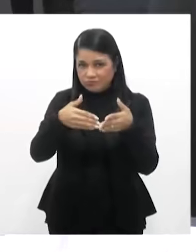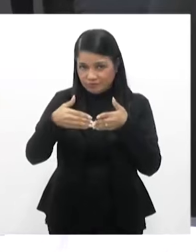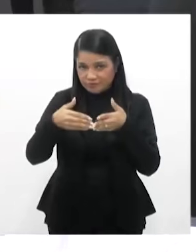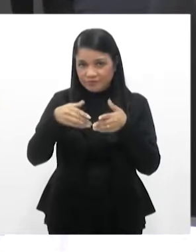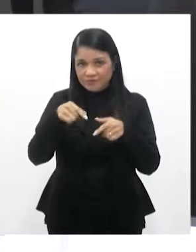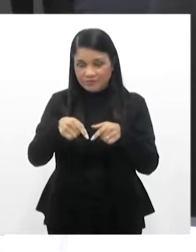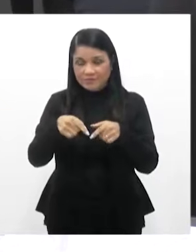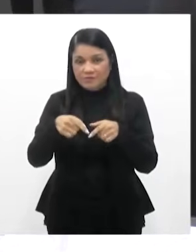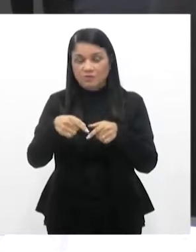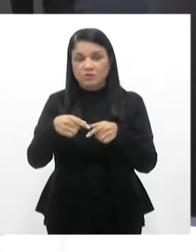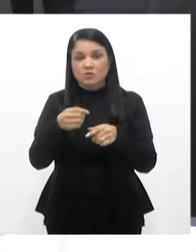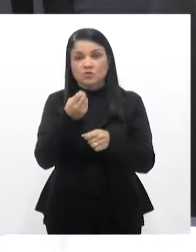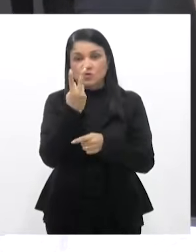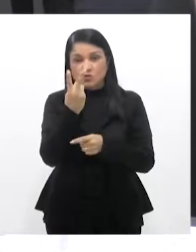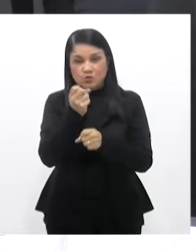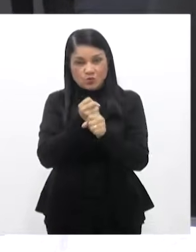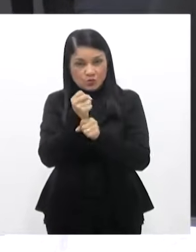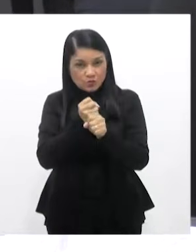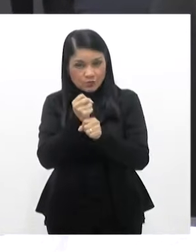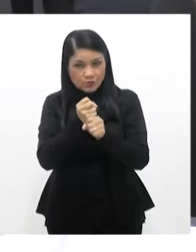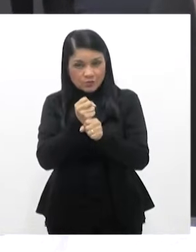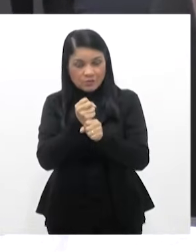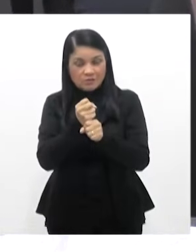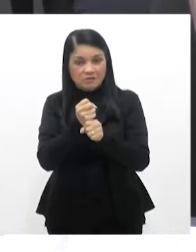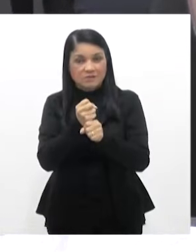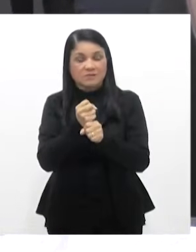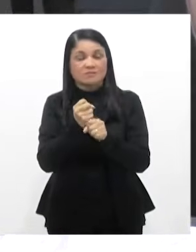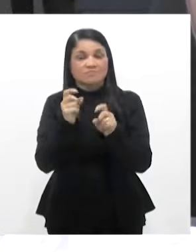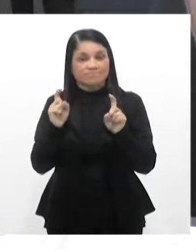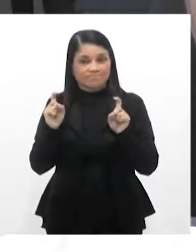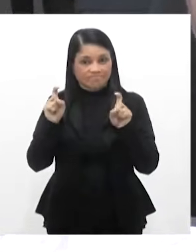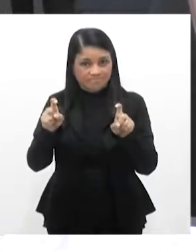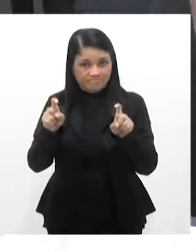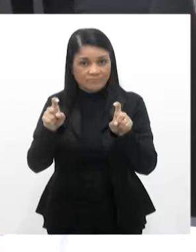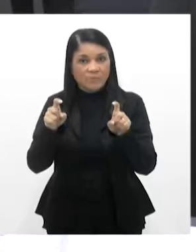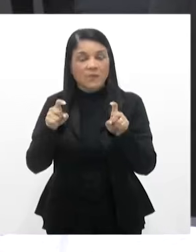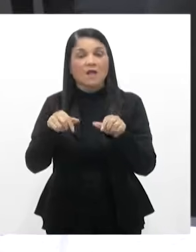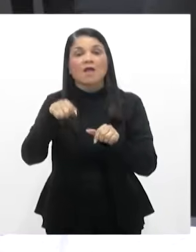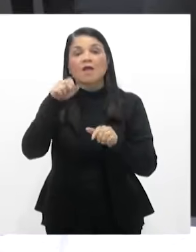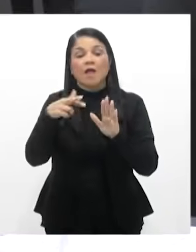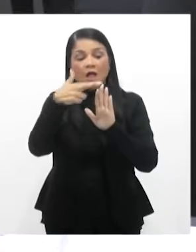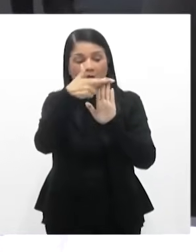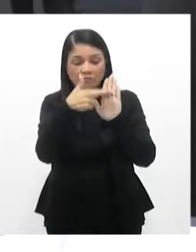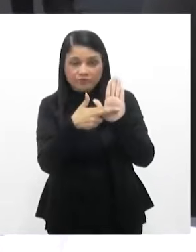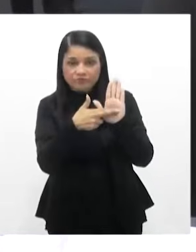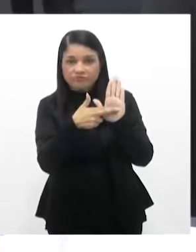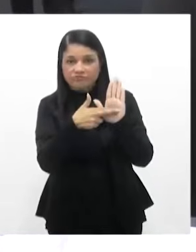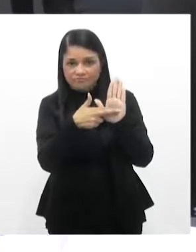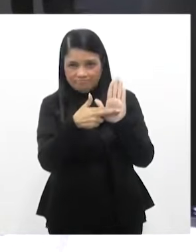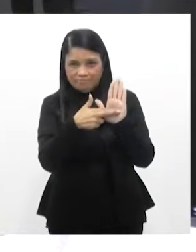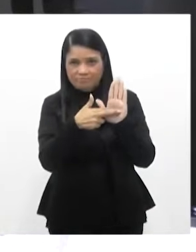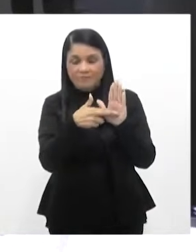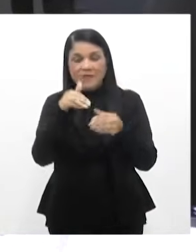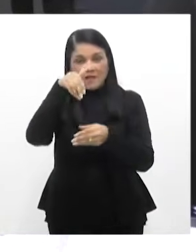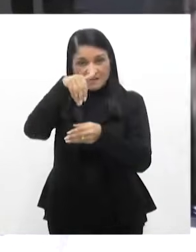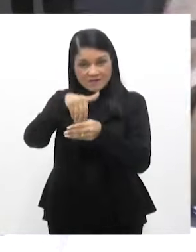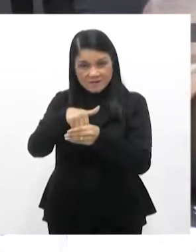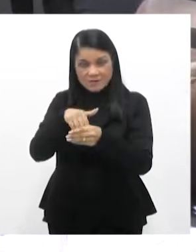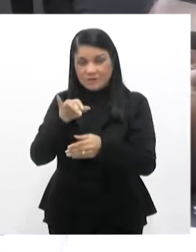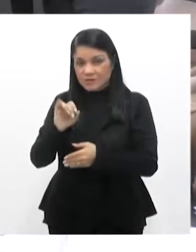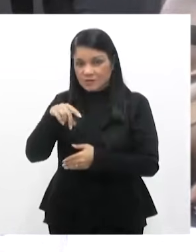2 últimos anos de mandato, quem regulamenta essa questão das eleições